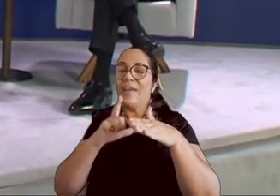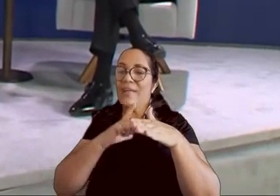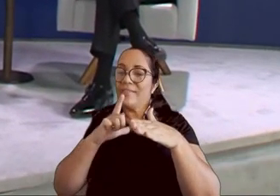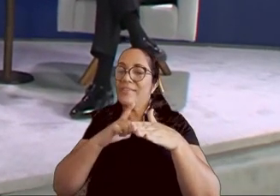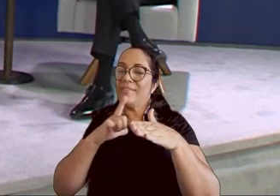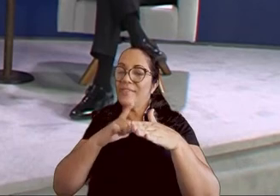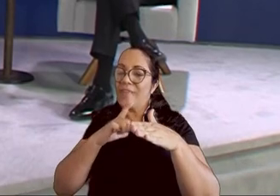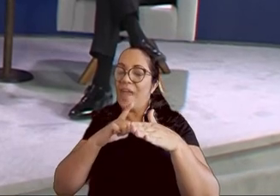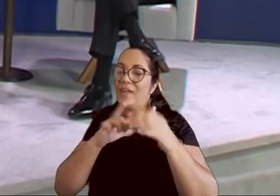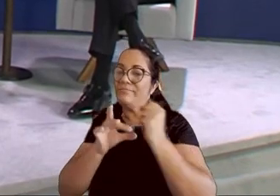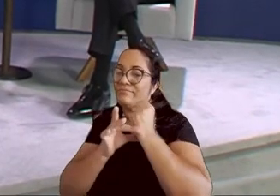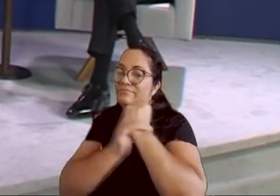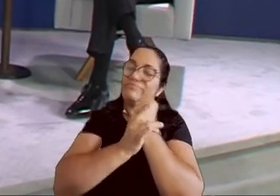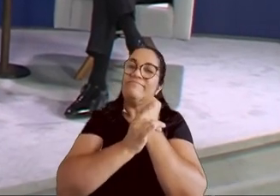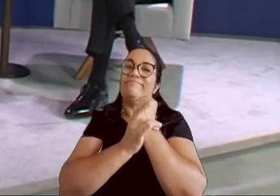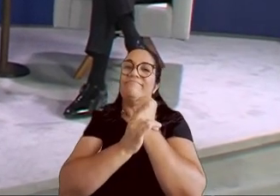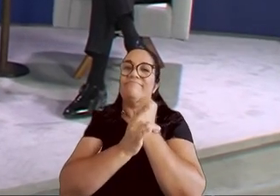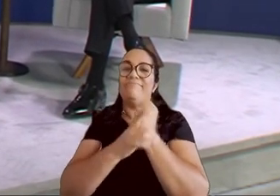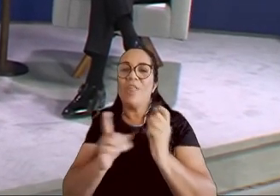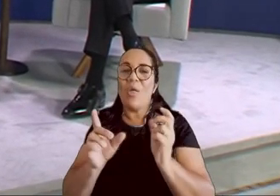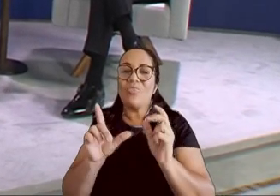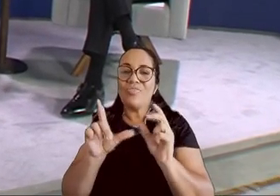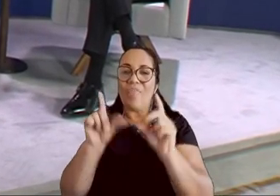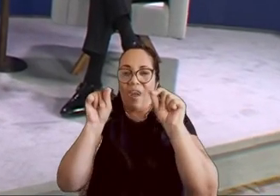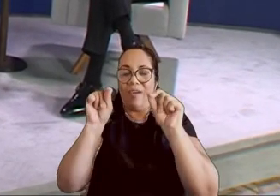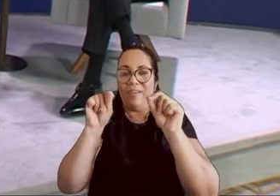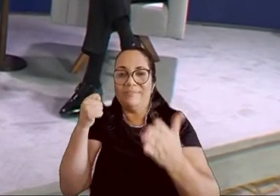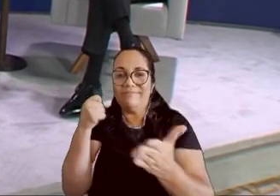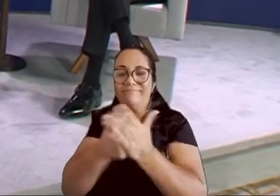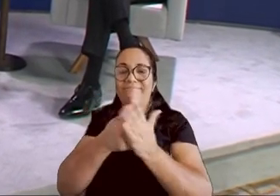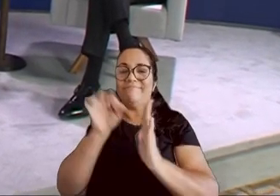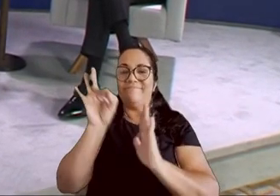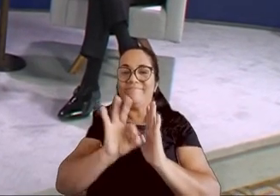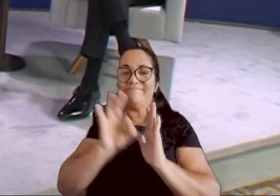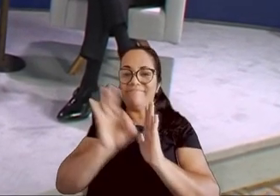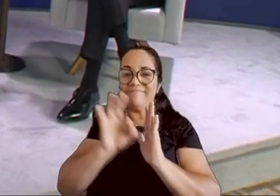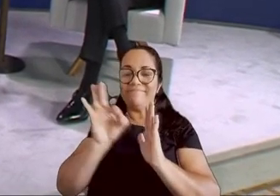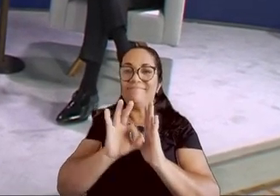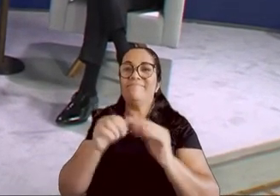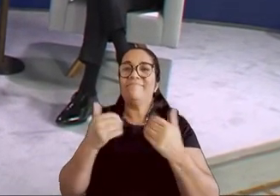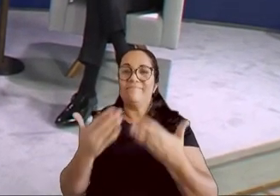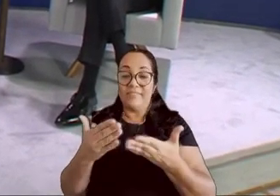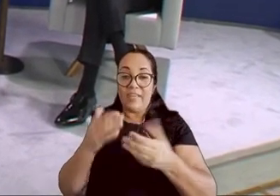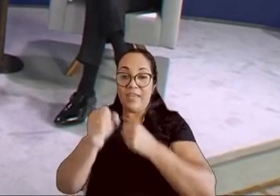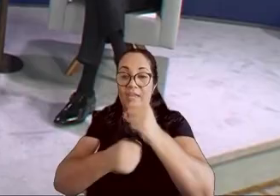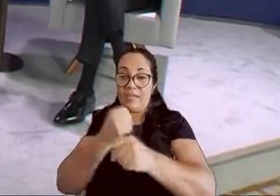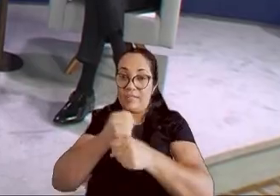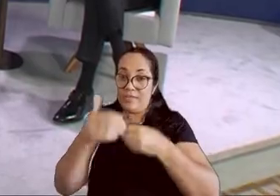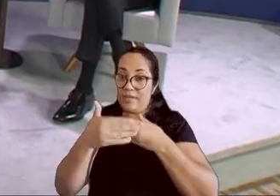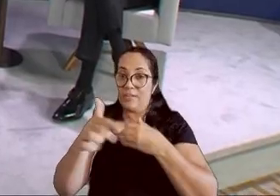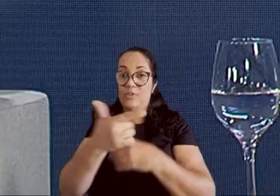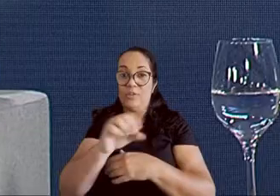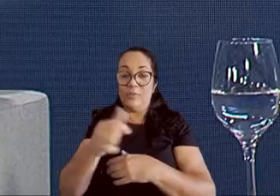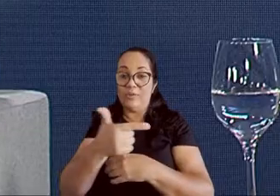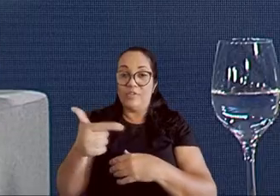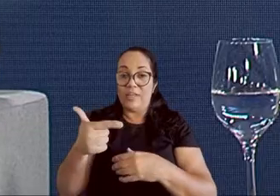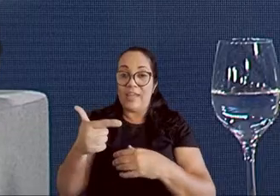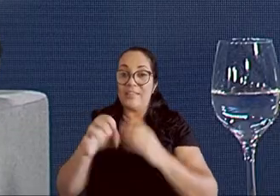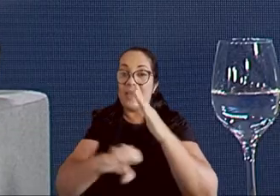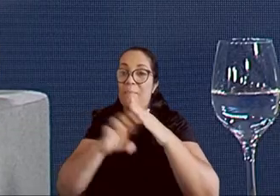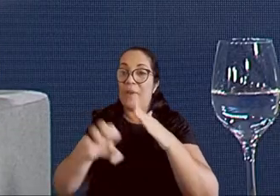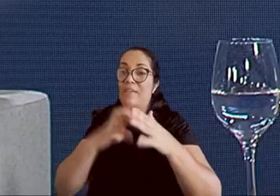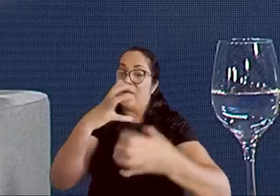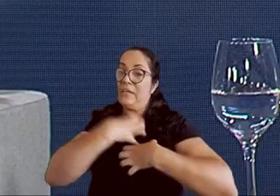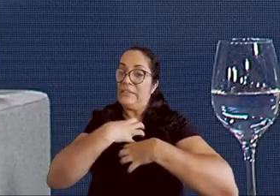vão ter eventos pontuais particularmente esse ano vai ser um ano difícil para as empresas então é muito